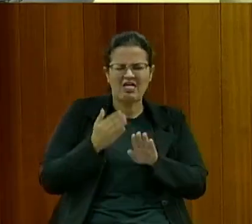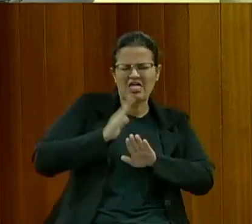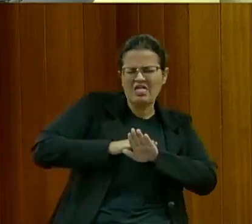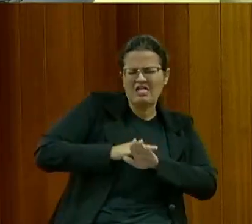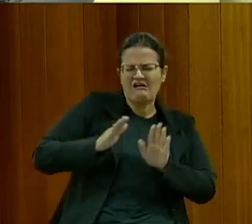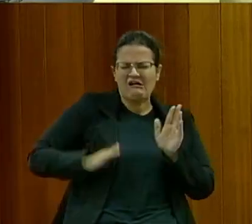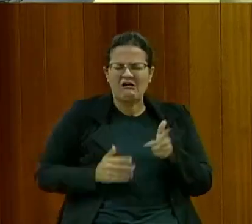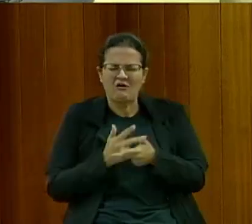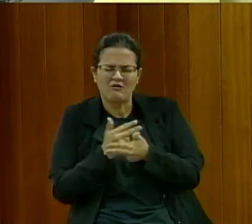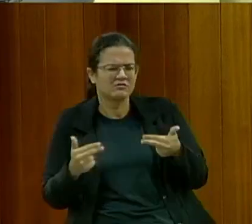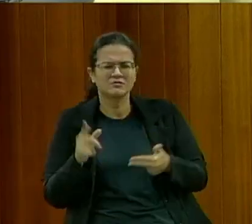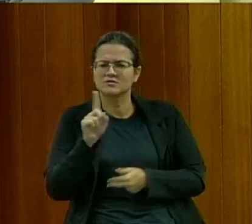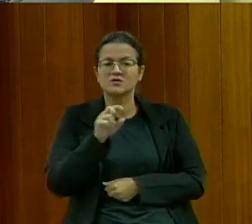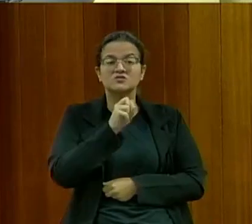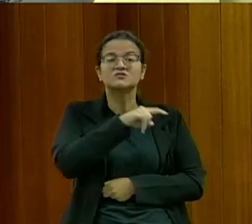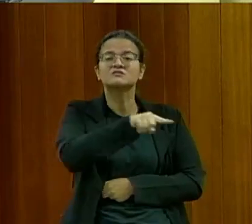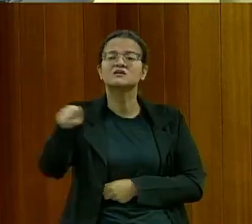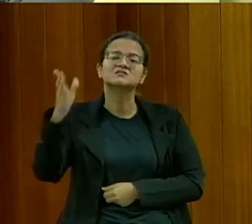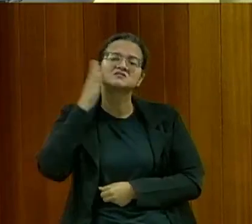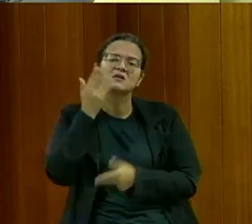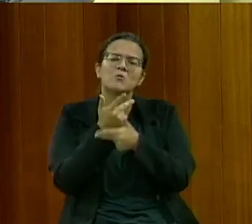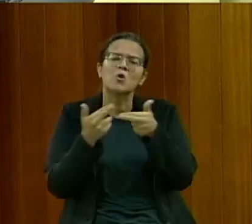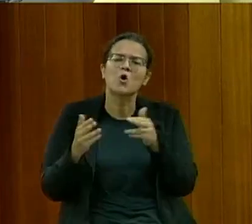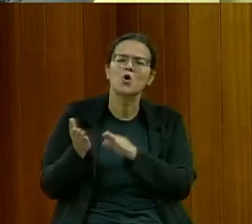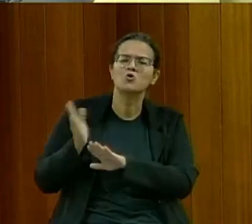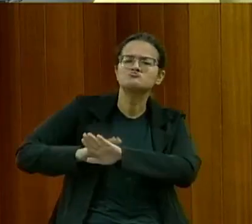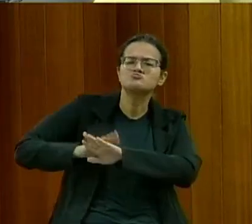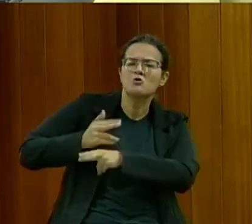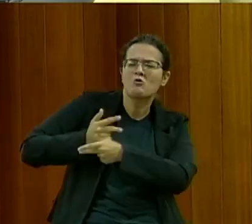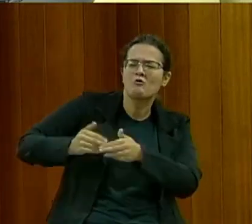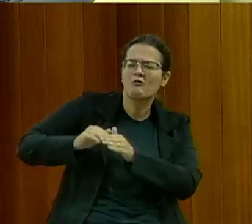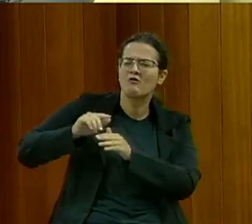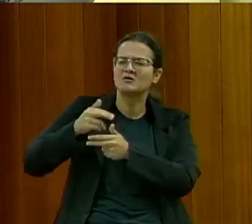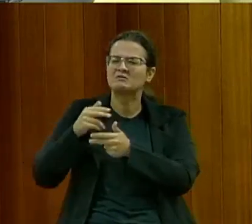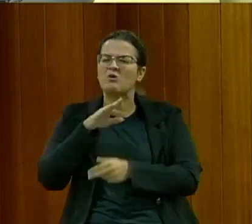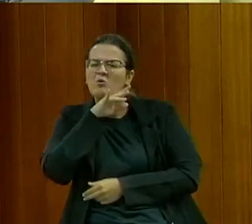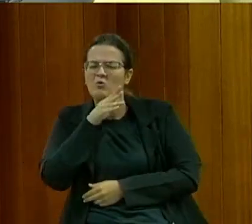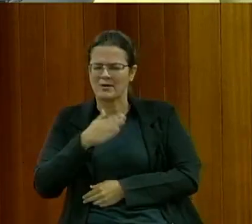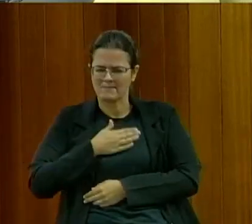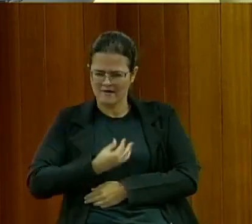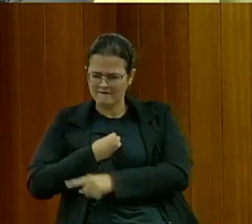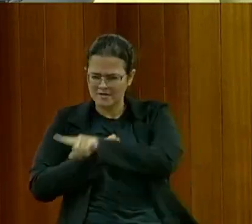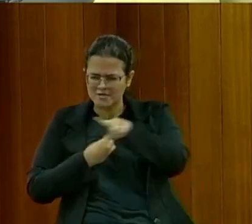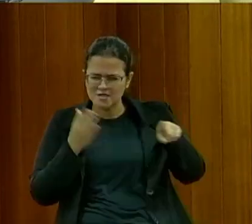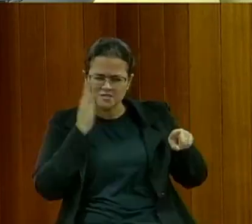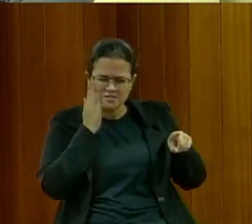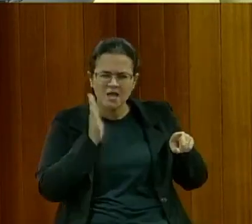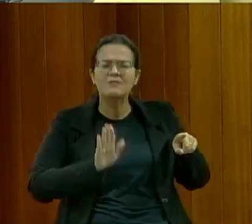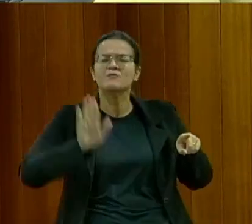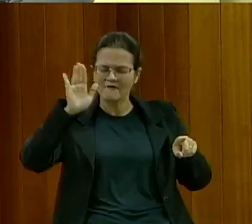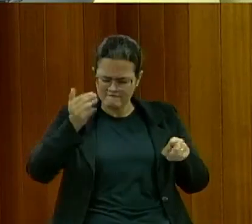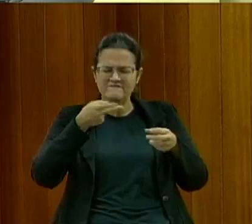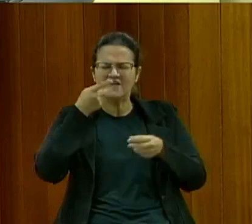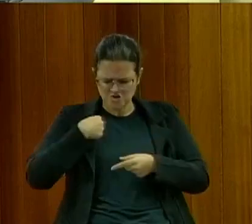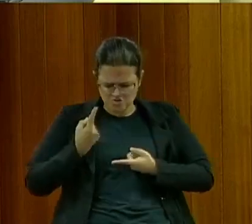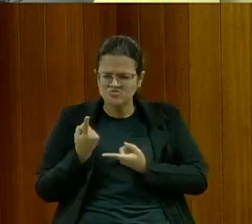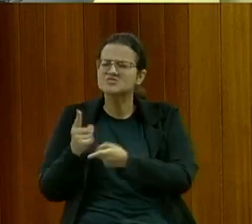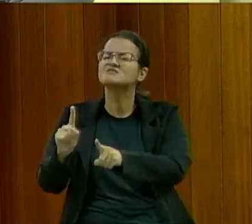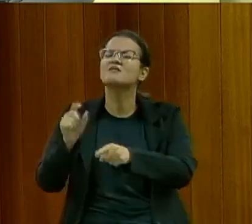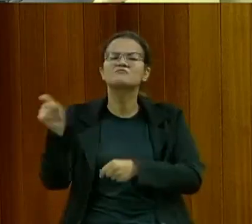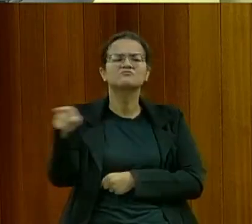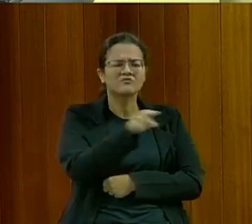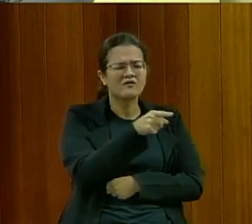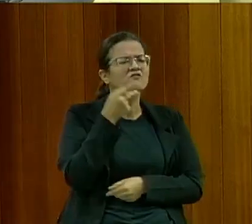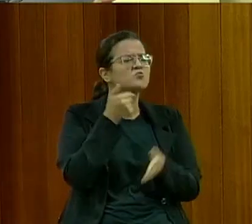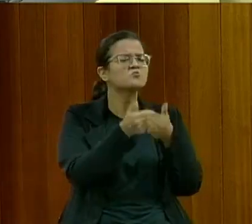alguém sabe de alguma malandragem que eu já fiz nessa casa. Pode levantar a mão aí, se tiver alguém, e mostra. Eu desafio qualquer um, qualquer um. Mostra